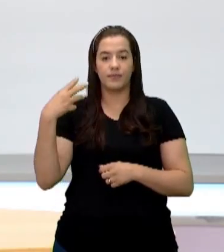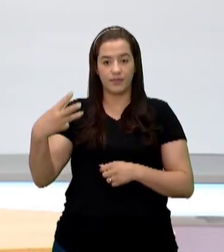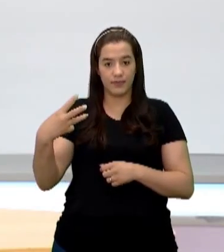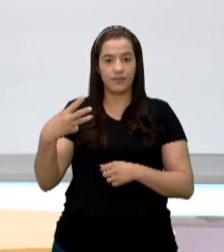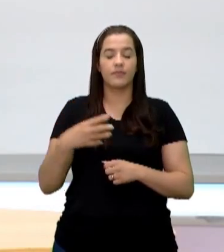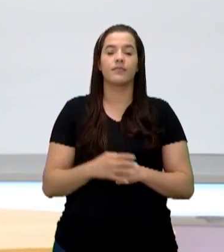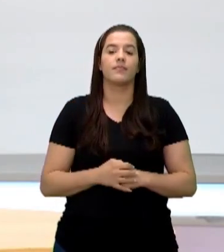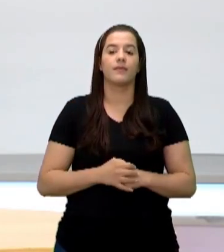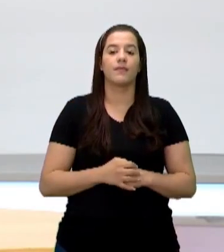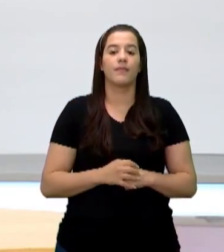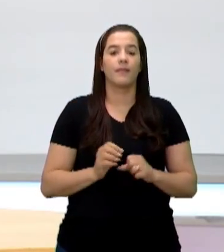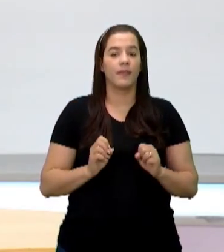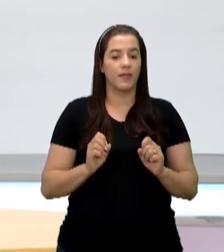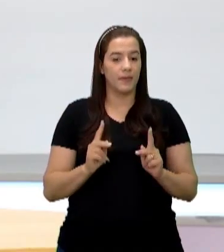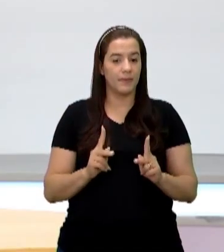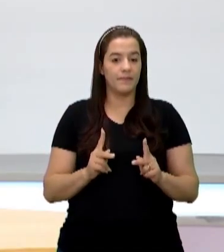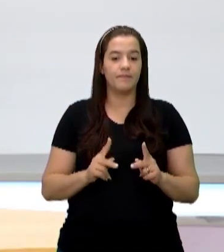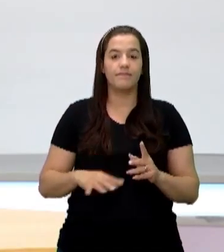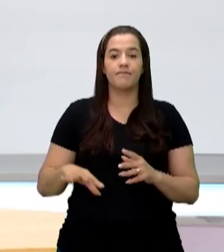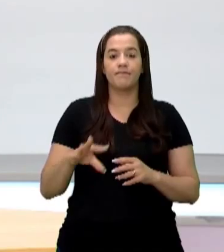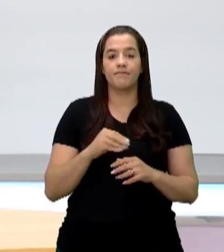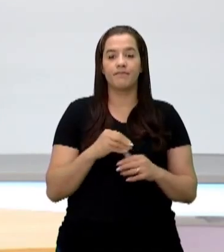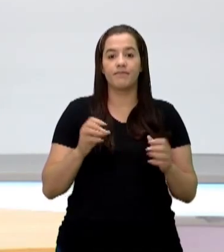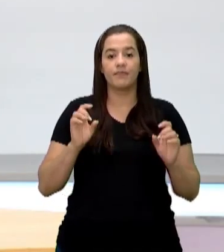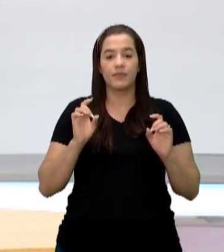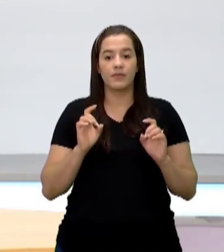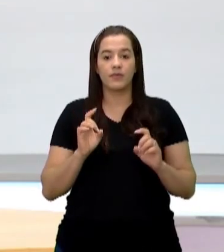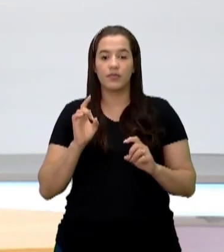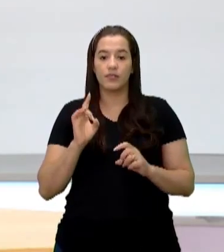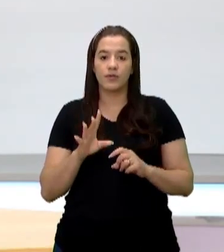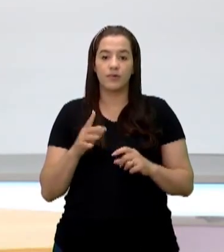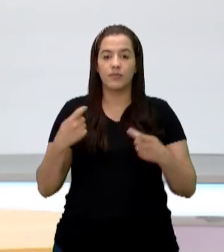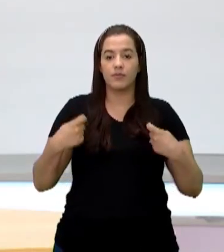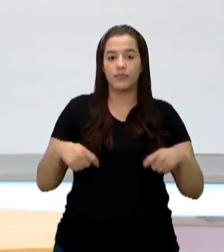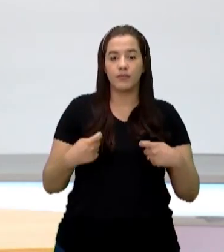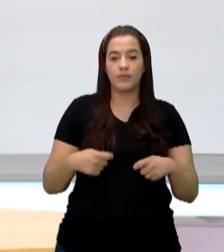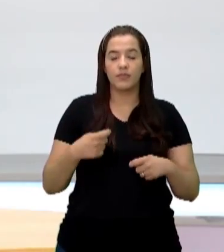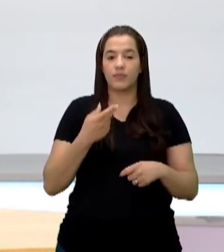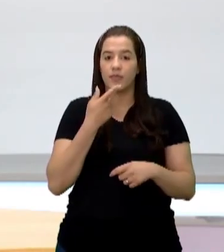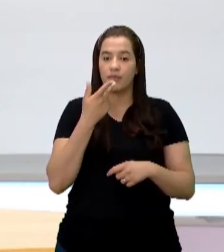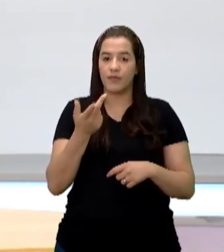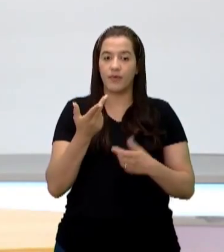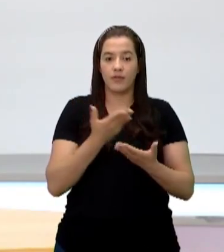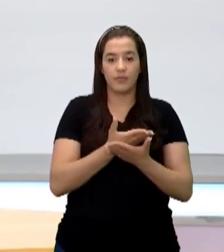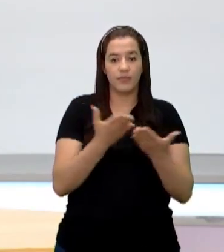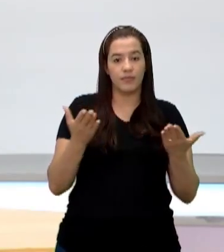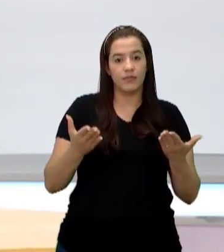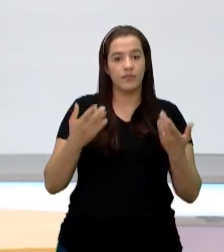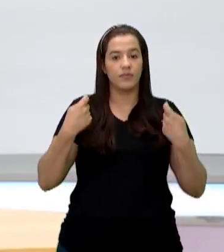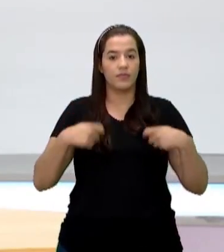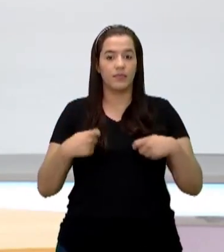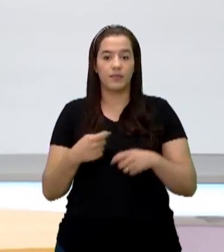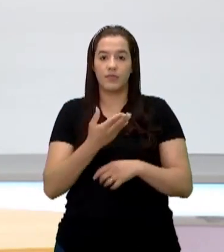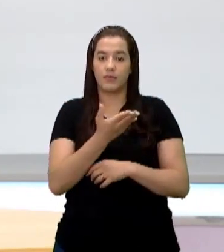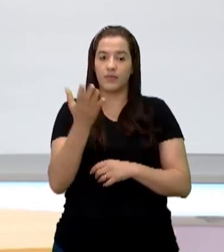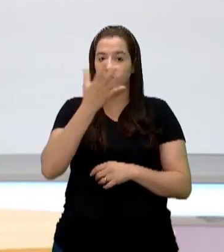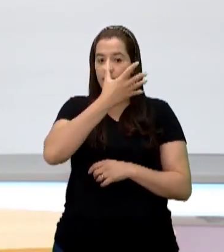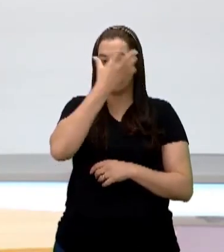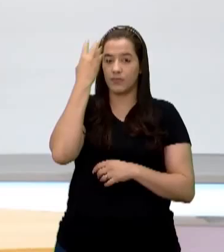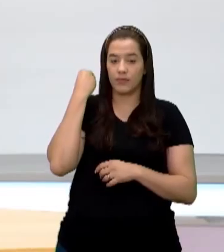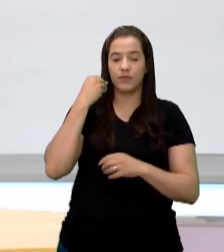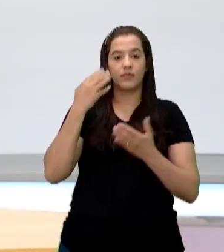etapa, ok? A gente só precisa falar uma coisinha antes para que vocês não esqueçam